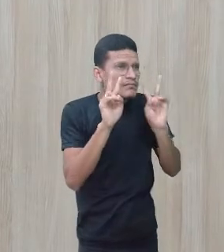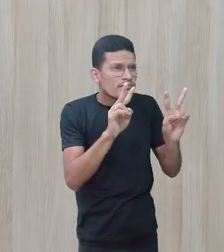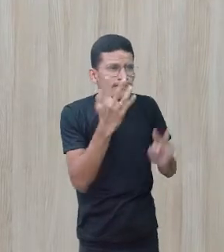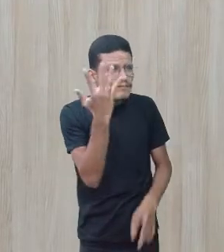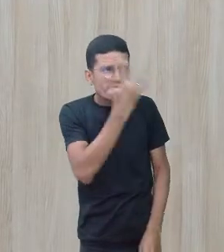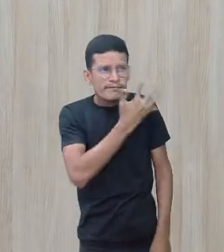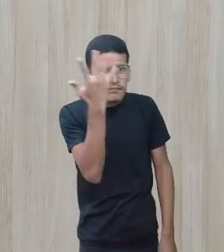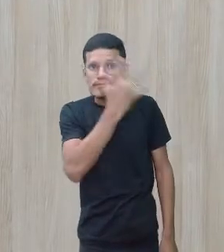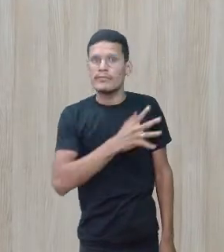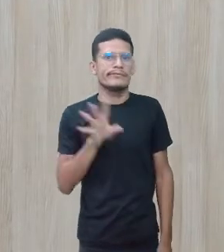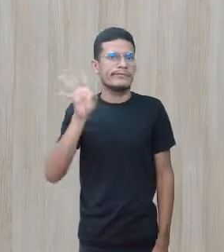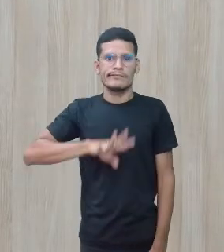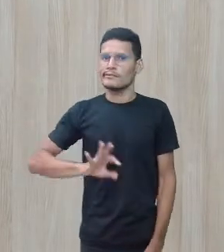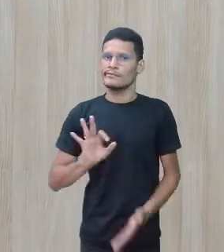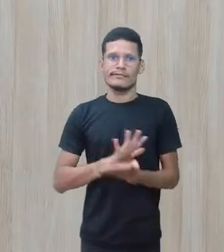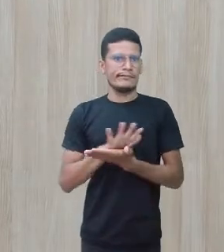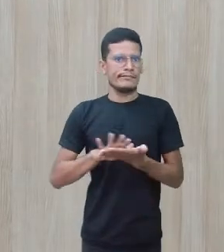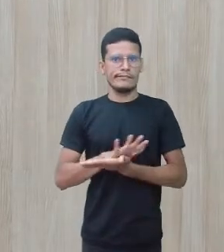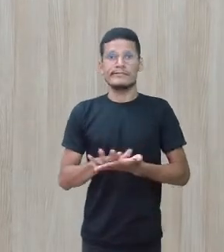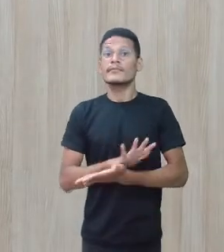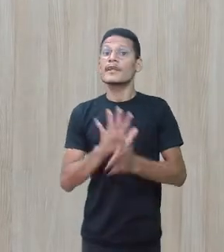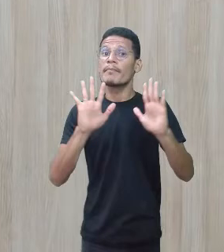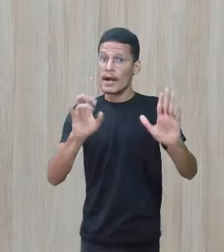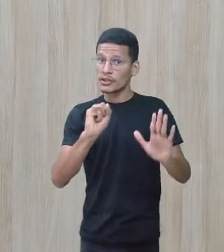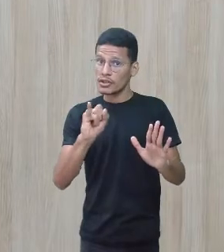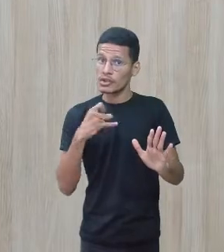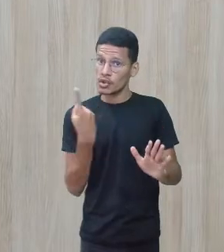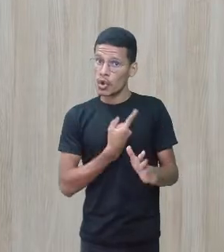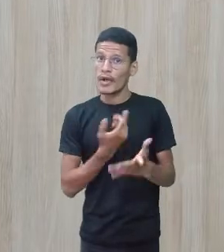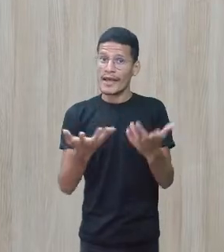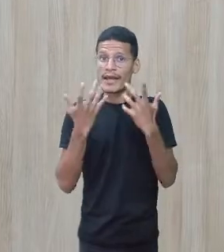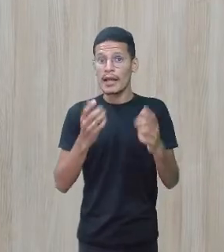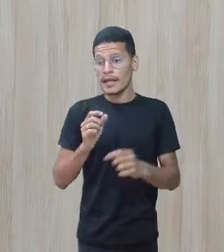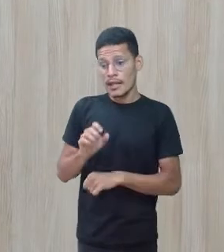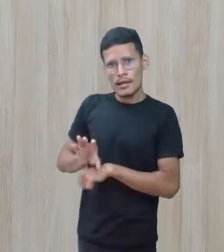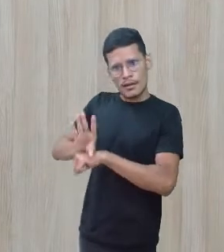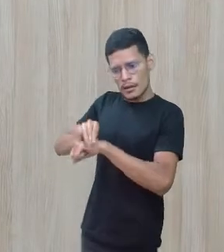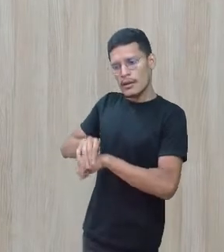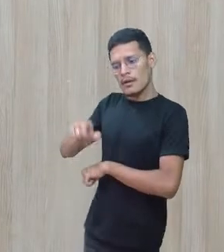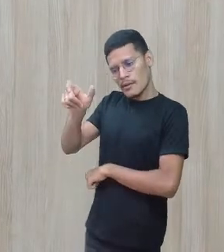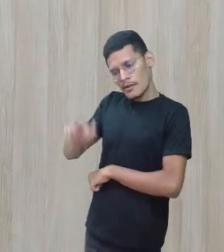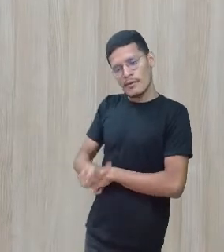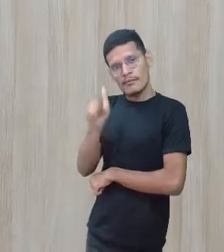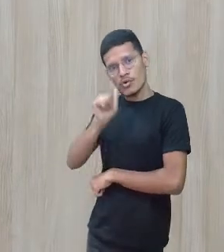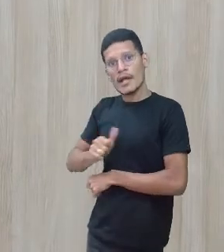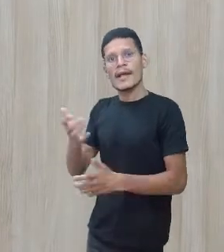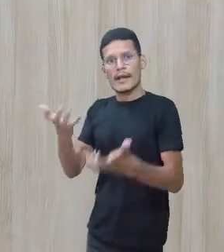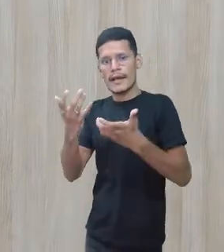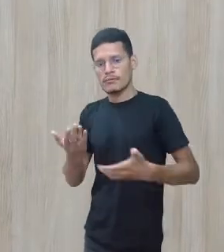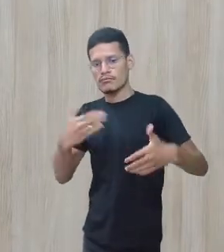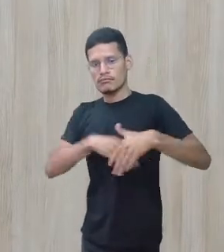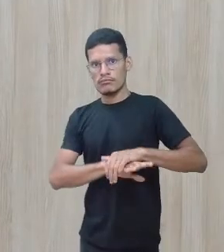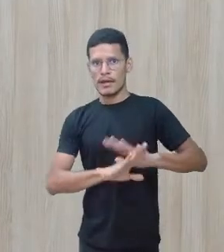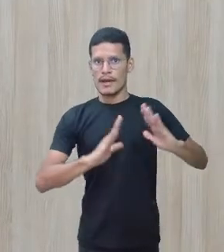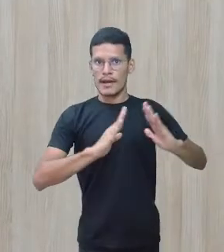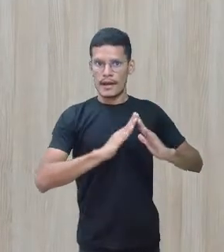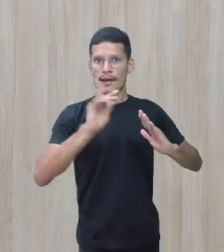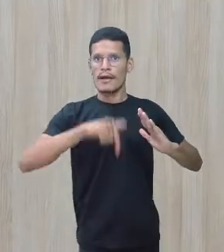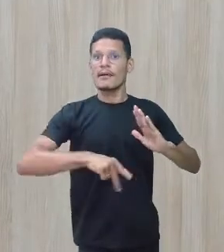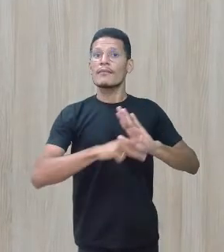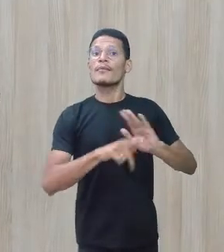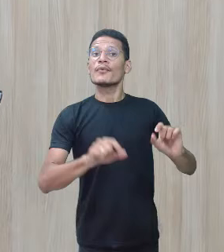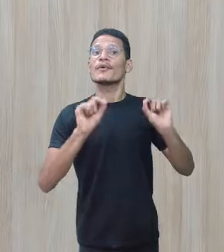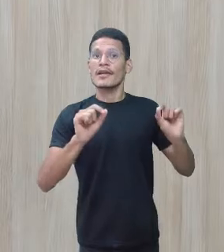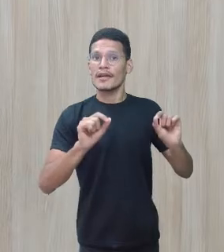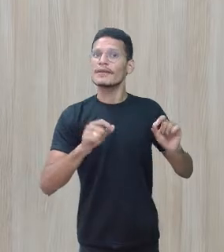ficar tão legal assim. Assim como se a gente quiser retratar essa mesma moça numa fotografia para guardar em casa, ia ser um banner, né? Para ficar